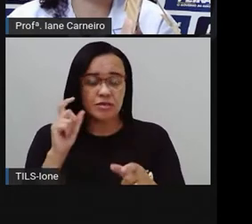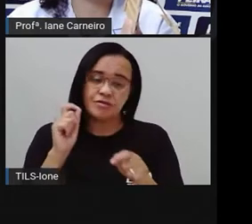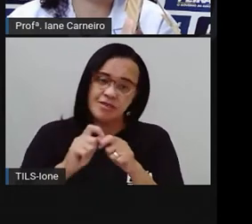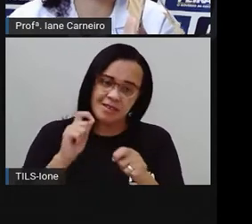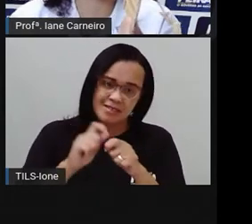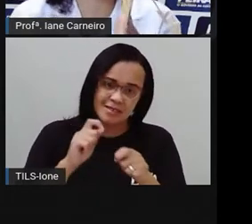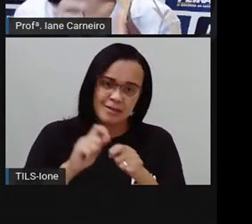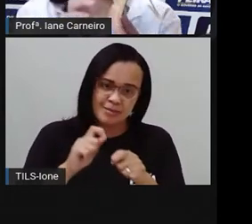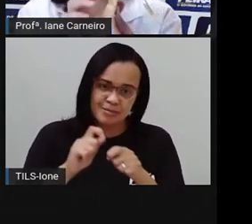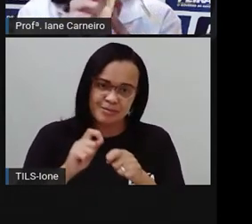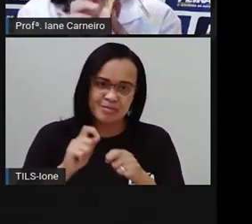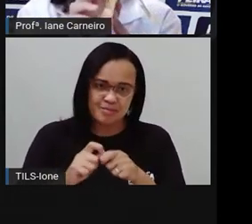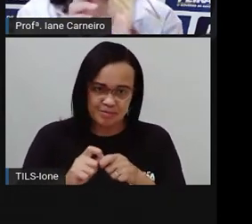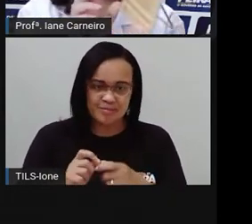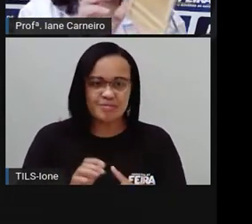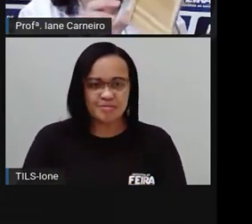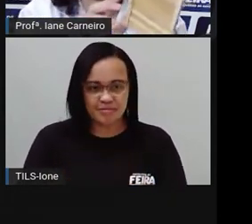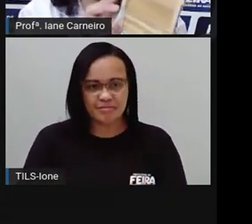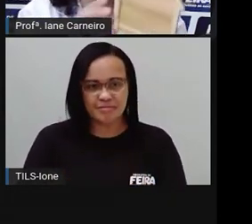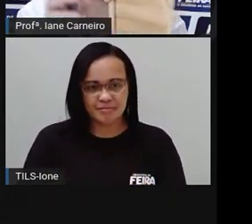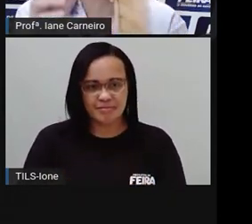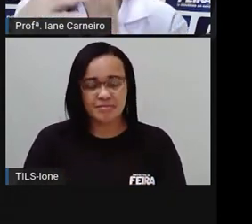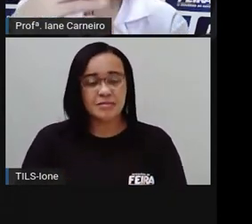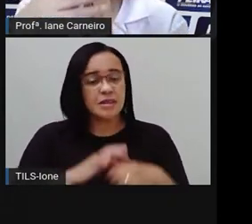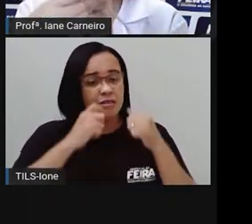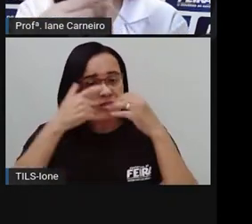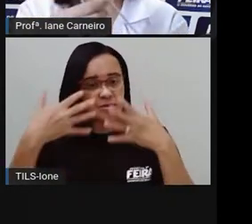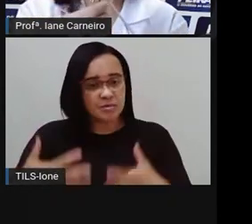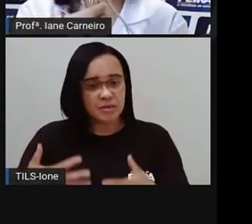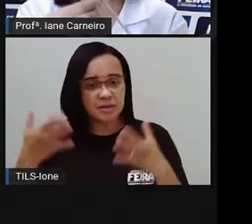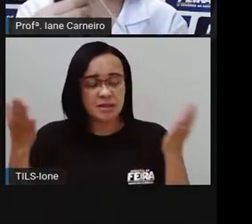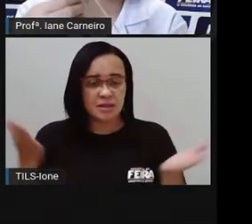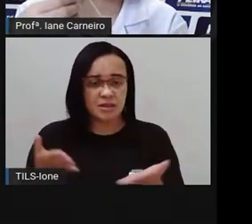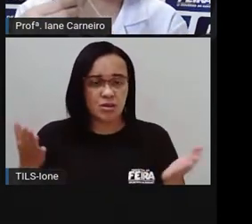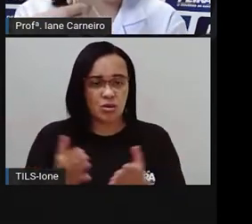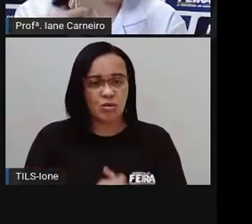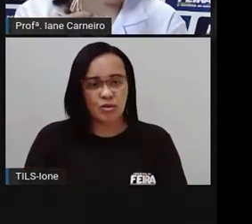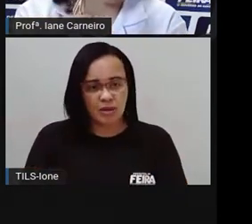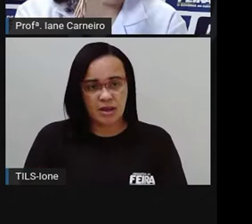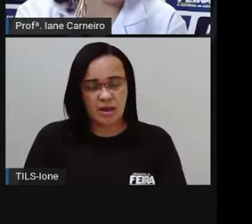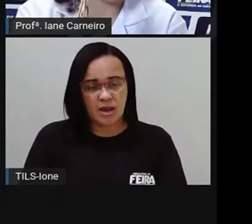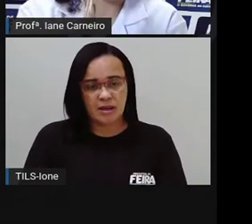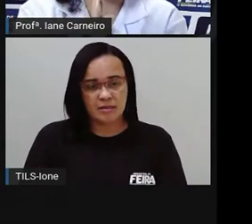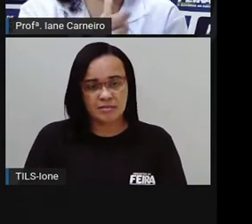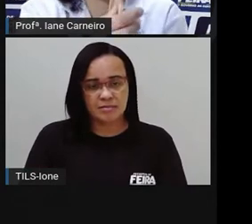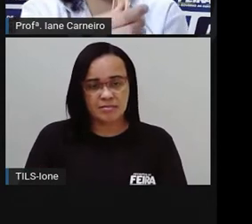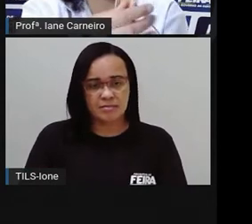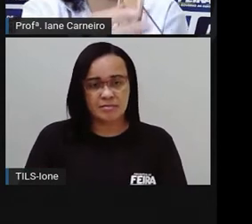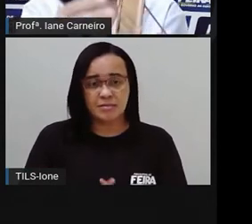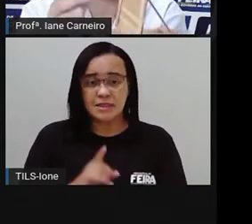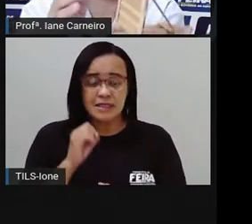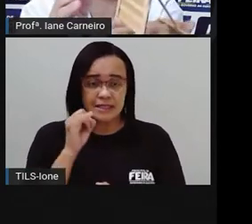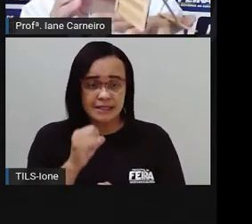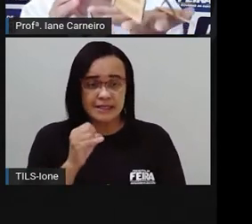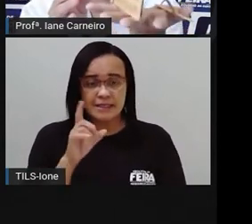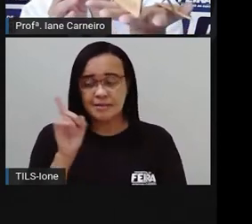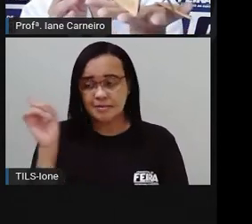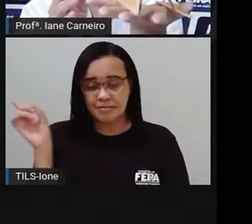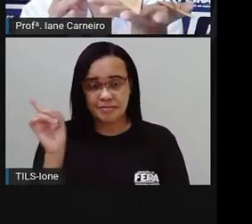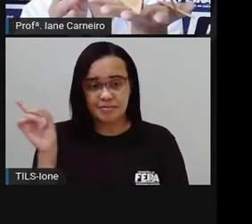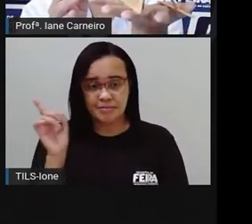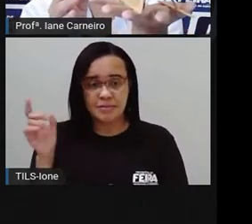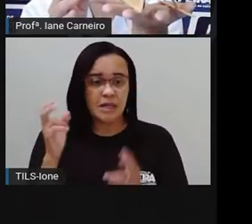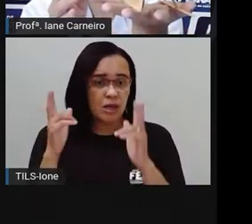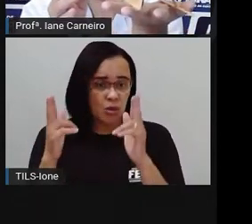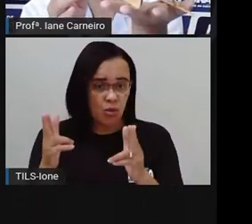vocês precisam fazer essa partezinha. E a prova vai explicar. Se você não quiser que ele fique em pezinho assim, ó, paradinho, igual que tá aqui na